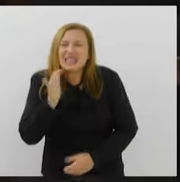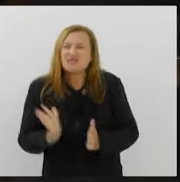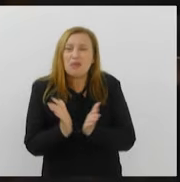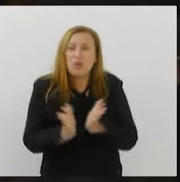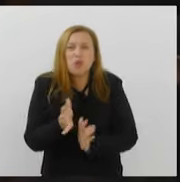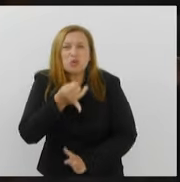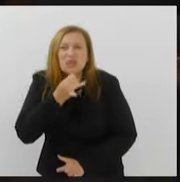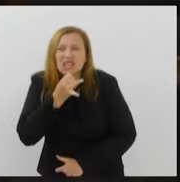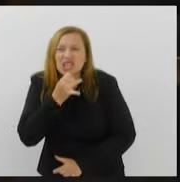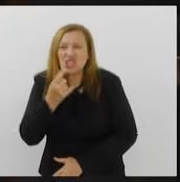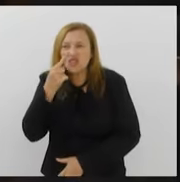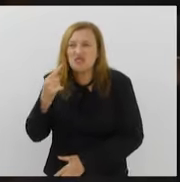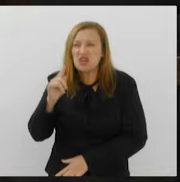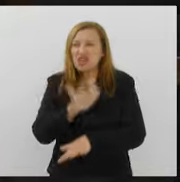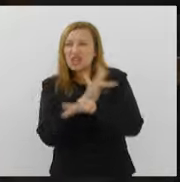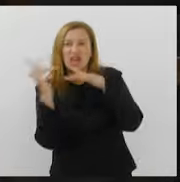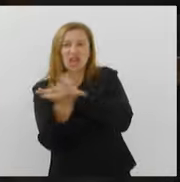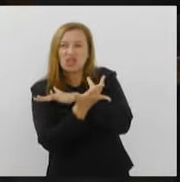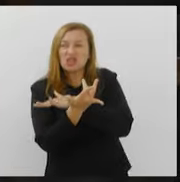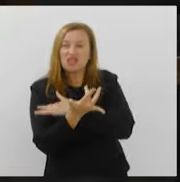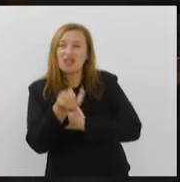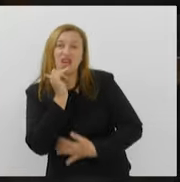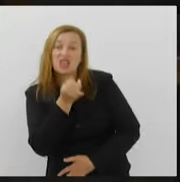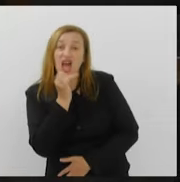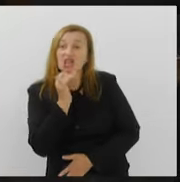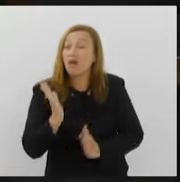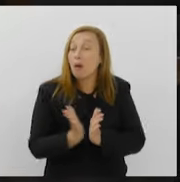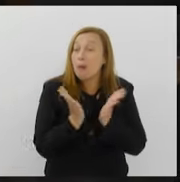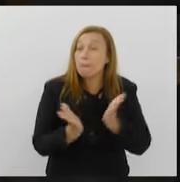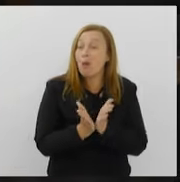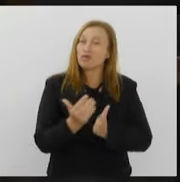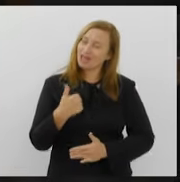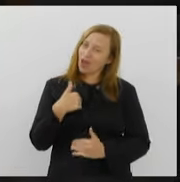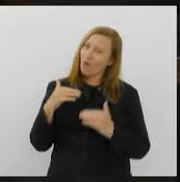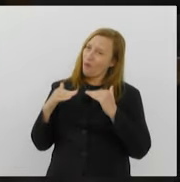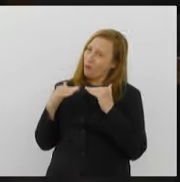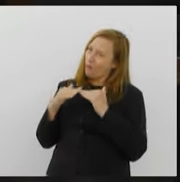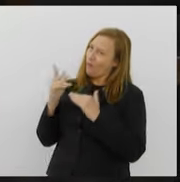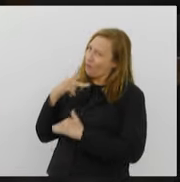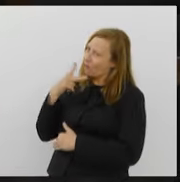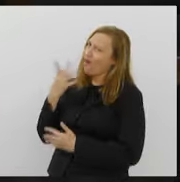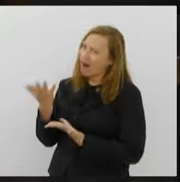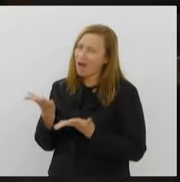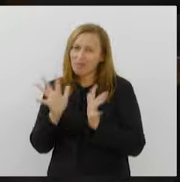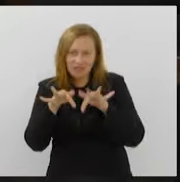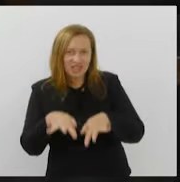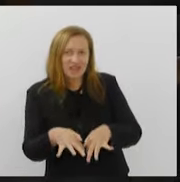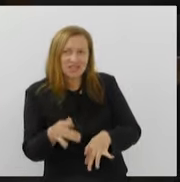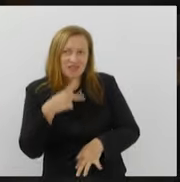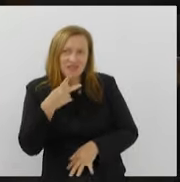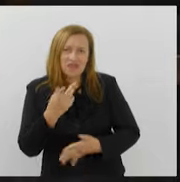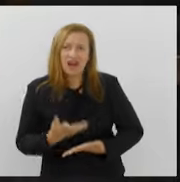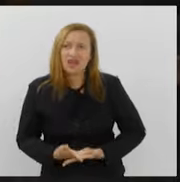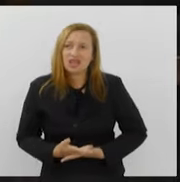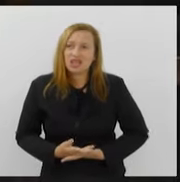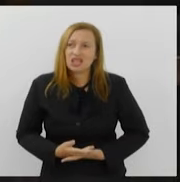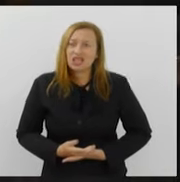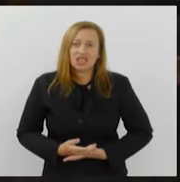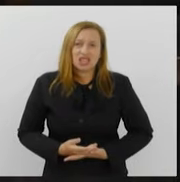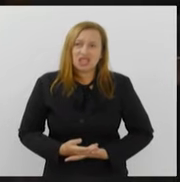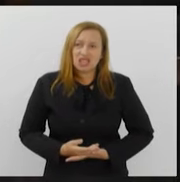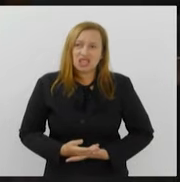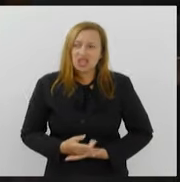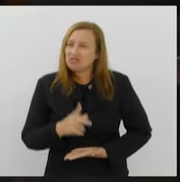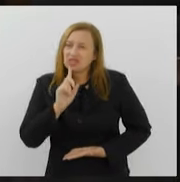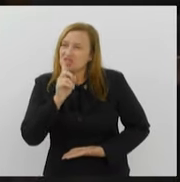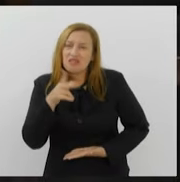ver nas redes sociais esta narrativa, que eu concordo, vou dizer aqui para terminar esta minha fala, que eu não tinha